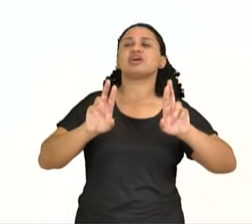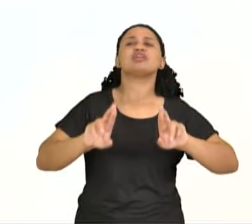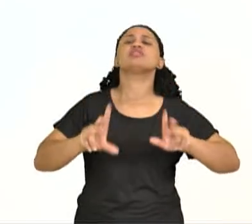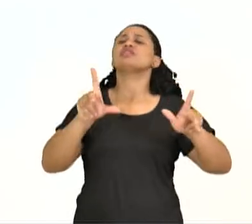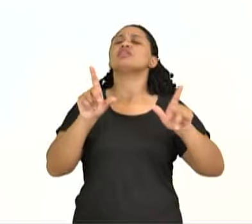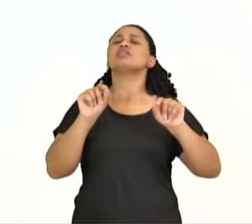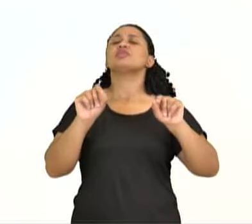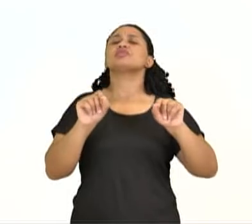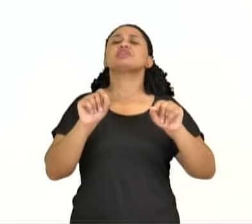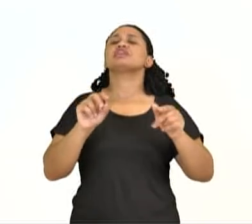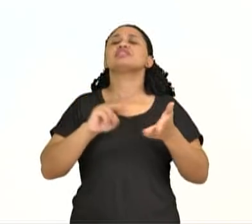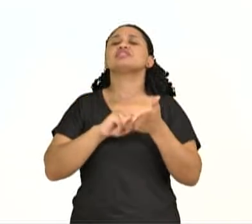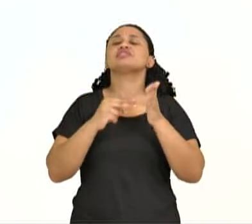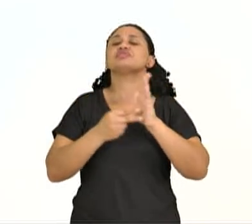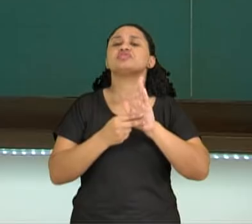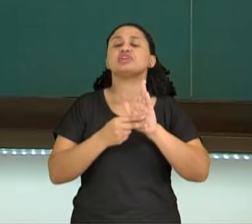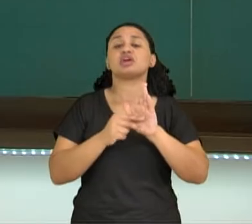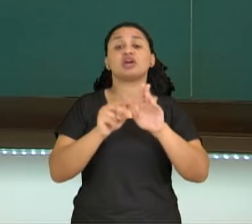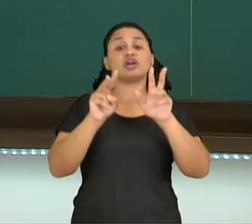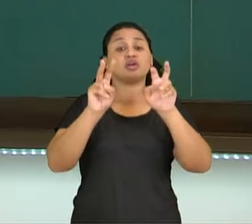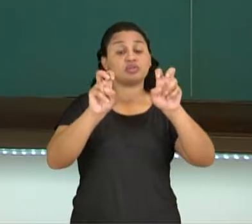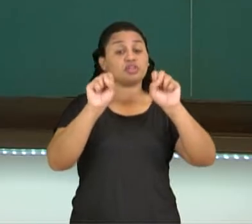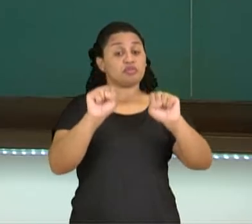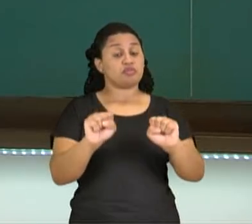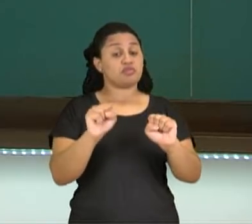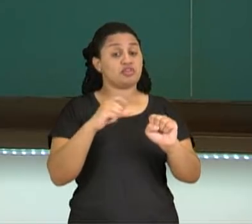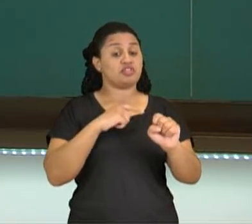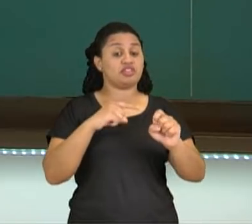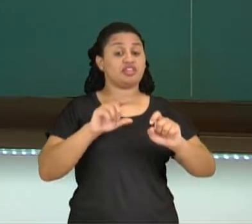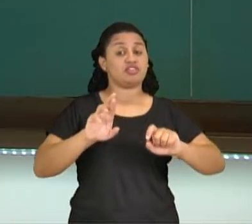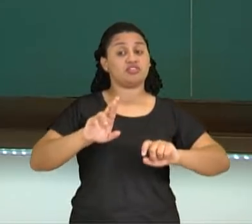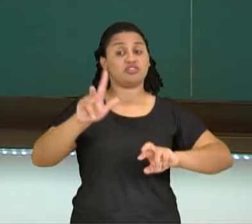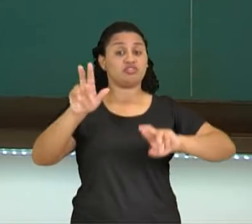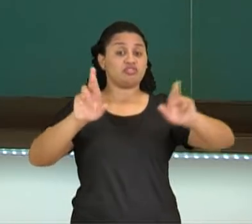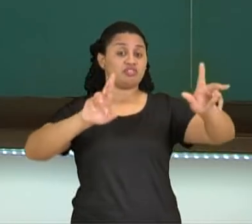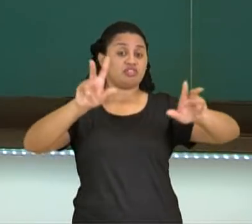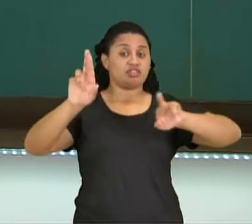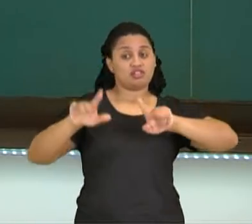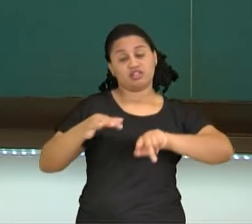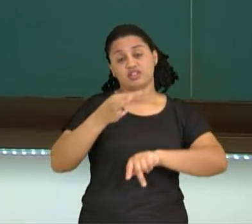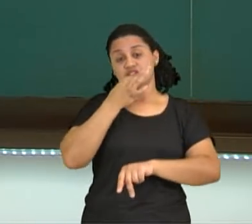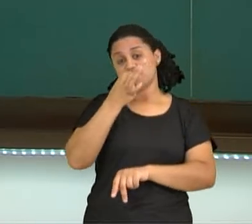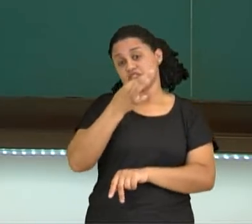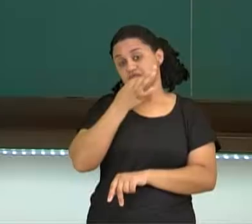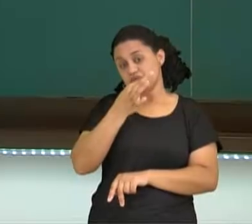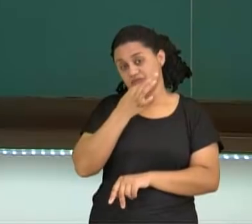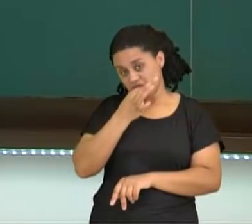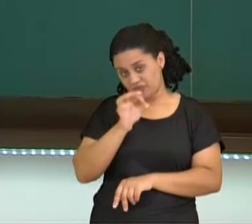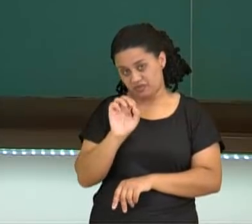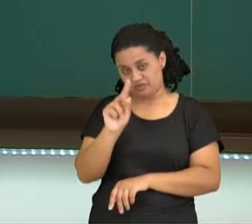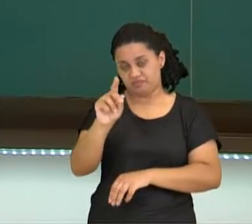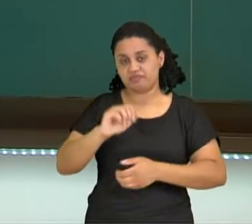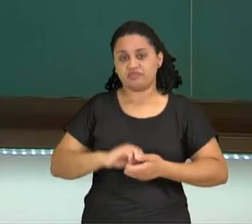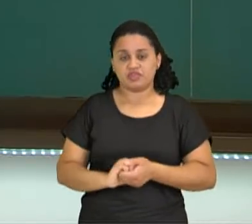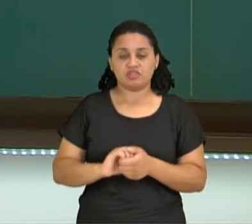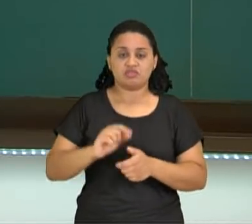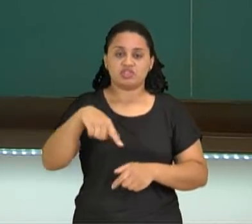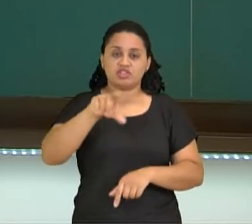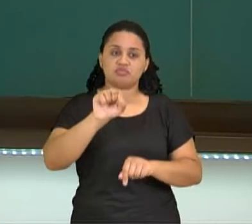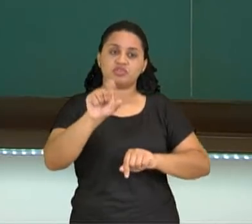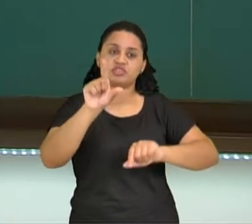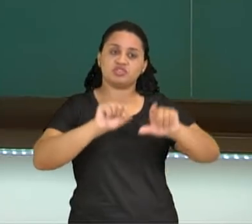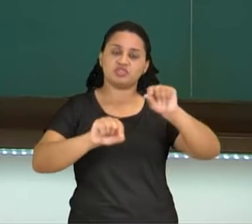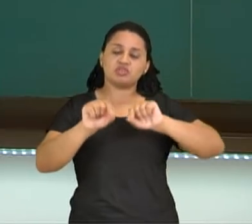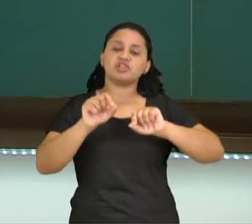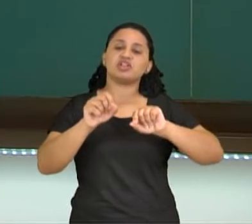tema controverso? Um tema que pode gerar diferentes opiniões, tá? Você pode escolher falar